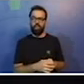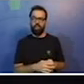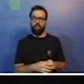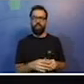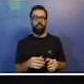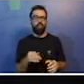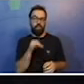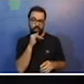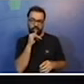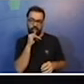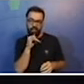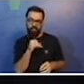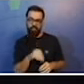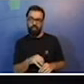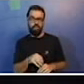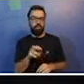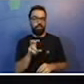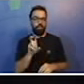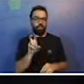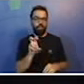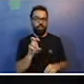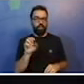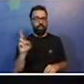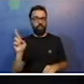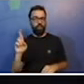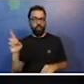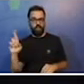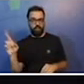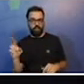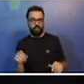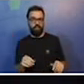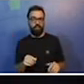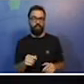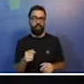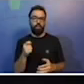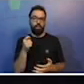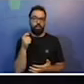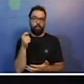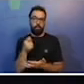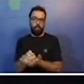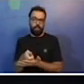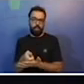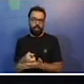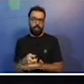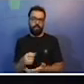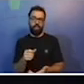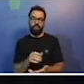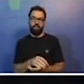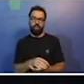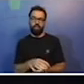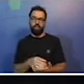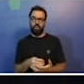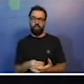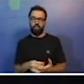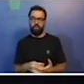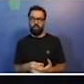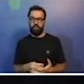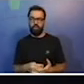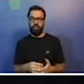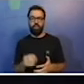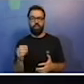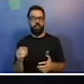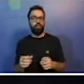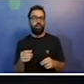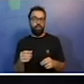R$5 é suficiente para a gorjeta. Então, nós temos essa expressão aí, é suficiente.